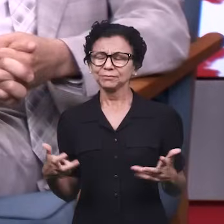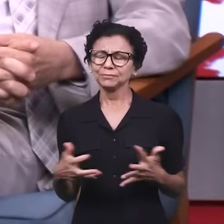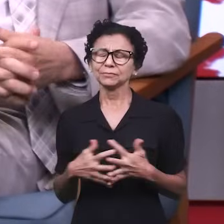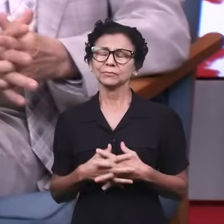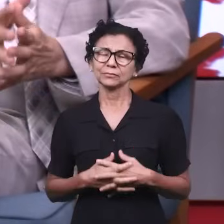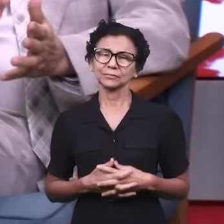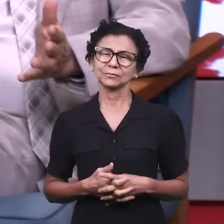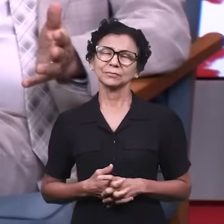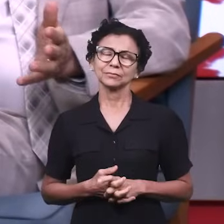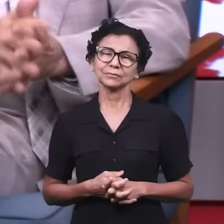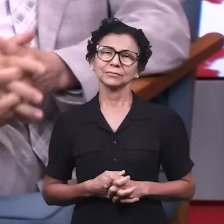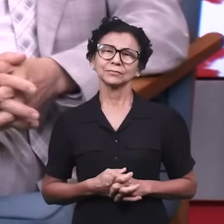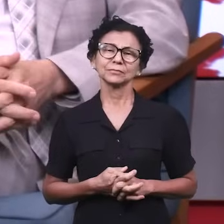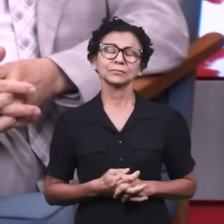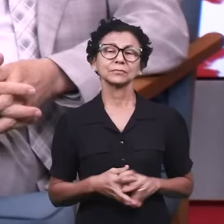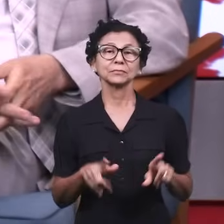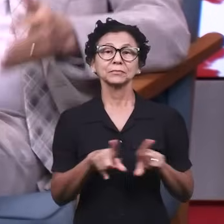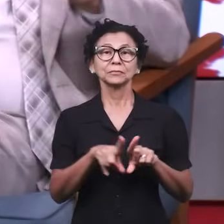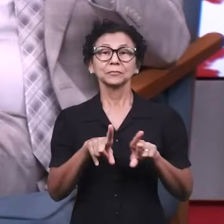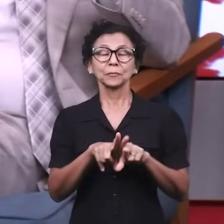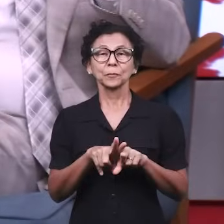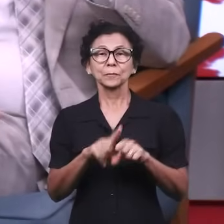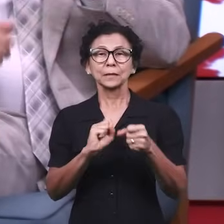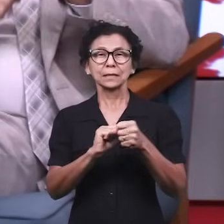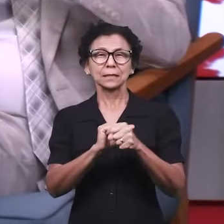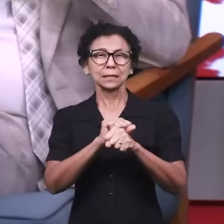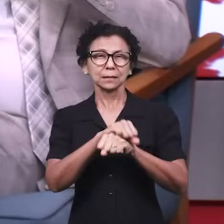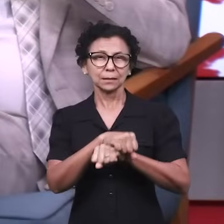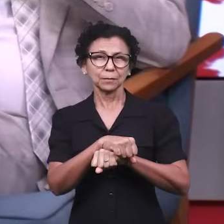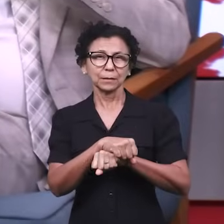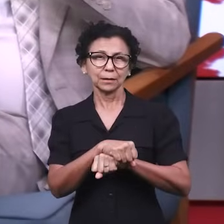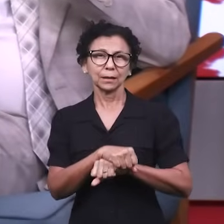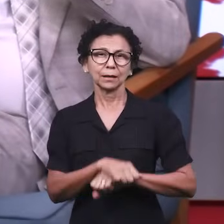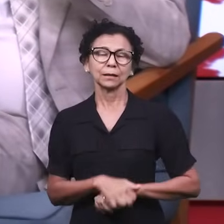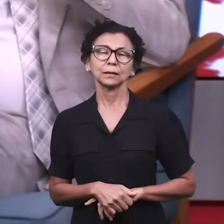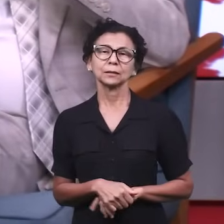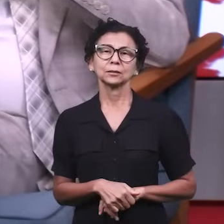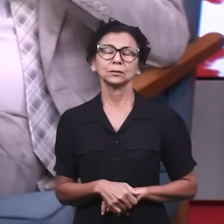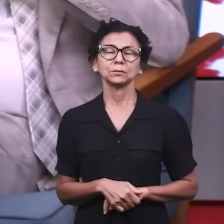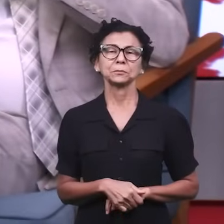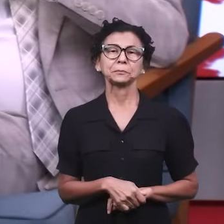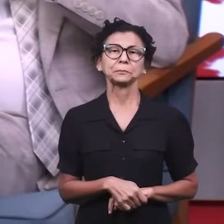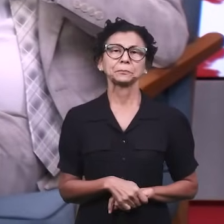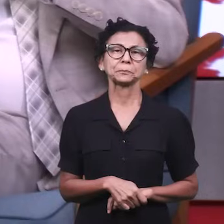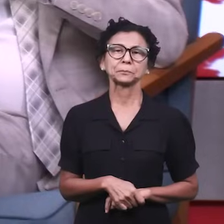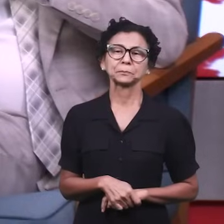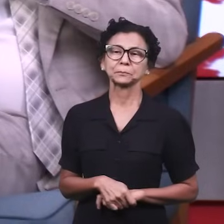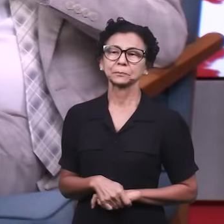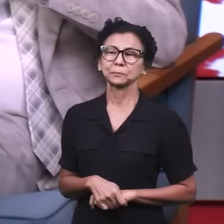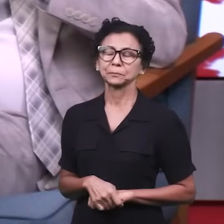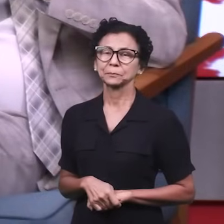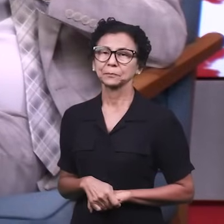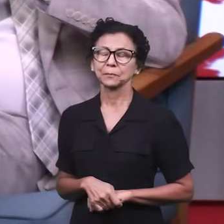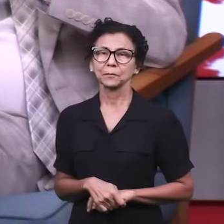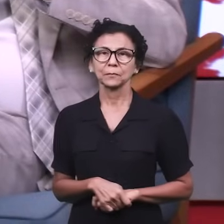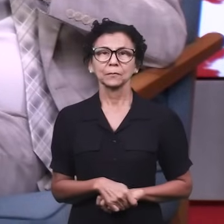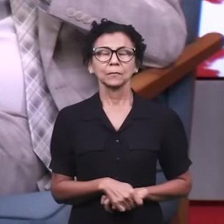né? Experiências em seminários. Quer ver uma coisa muito